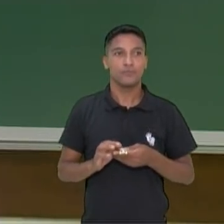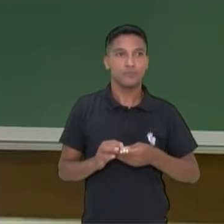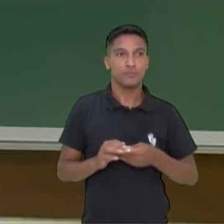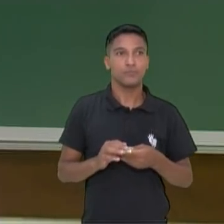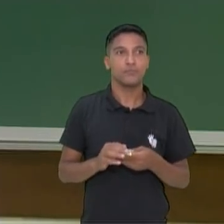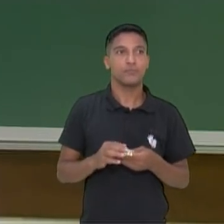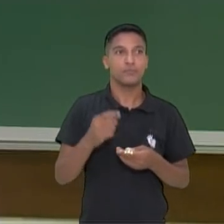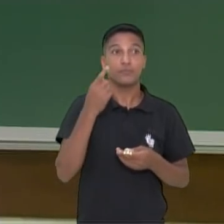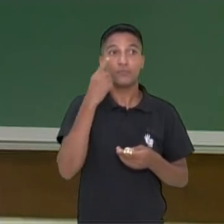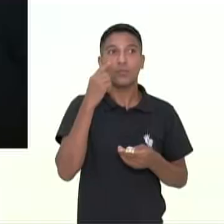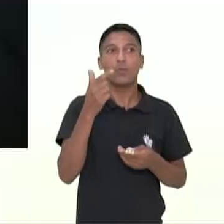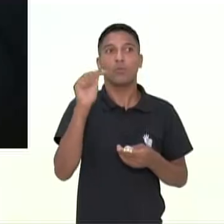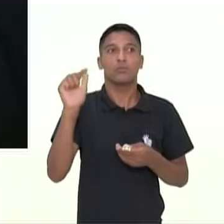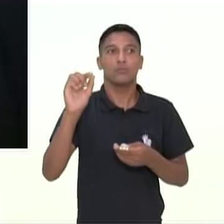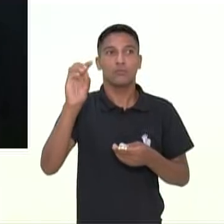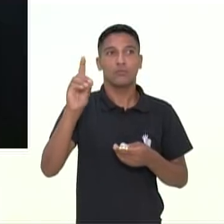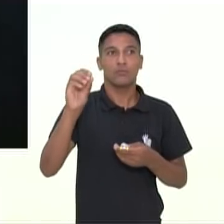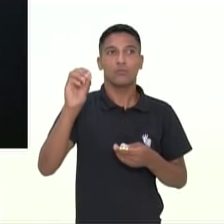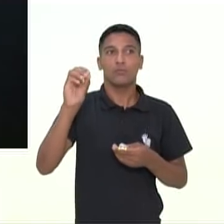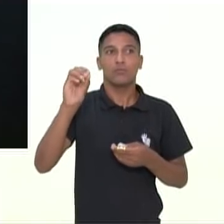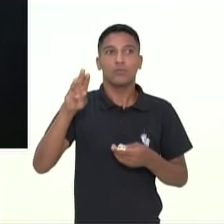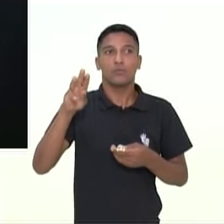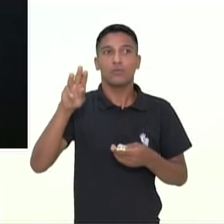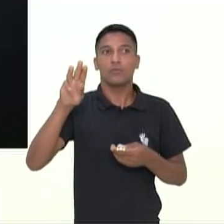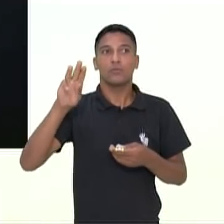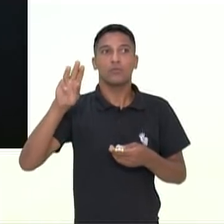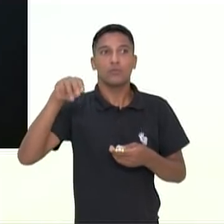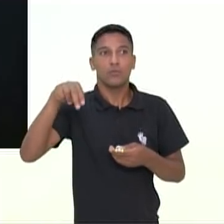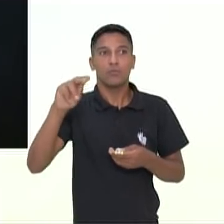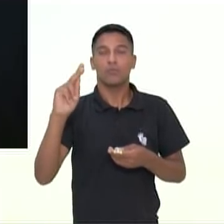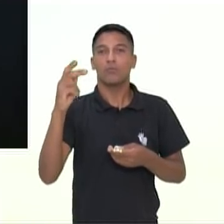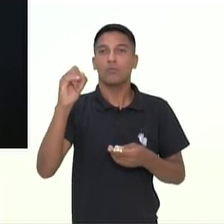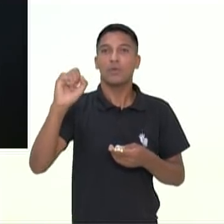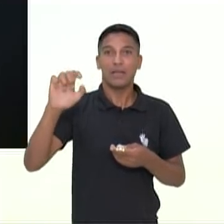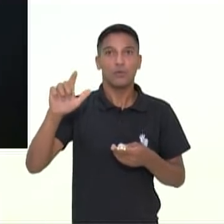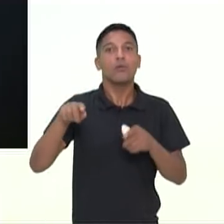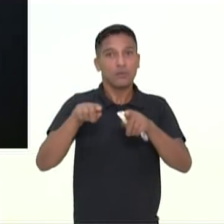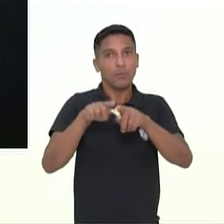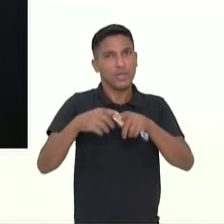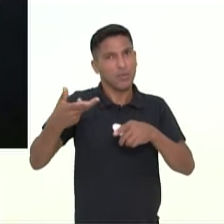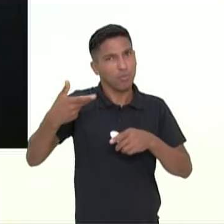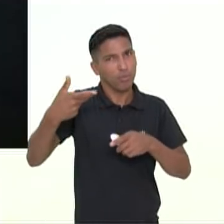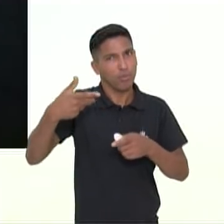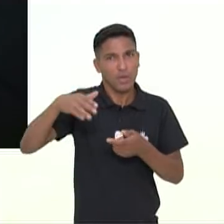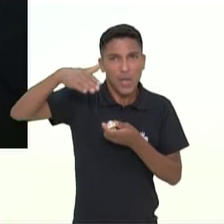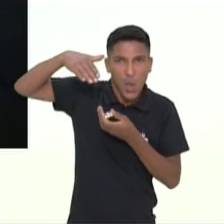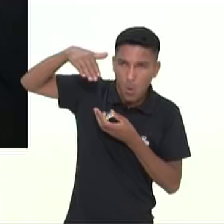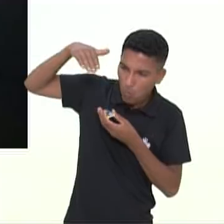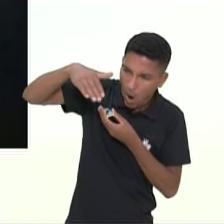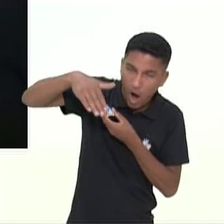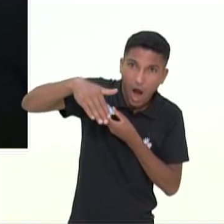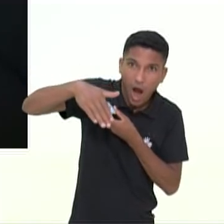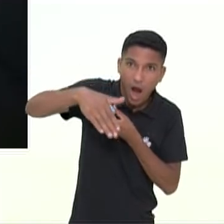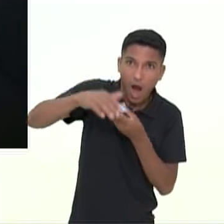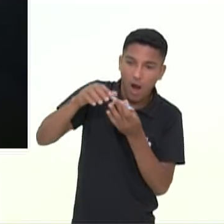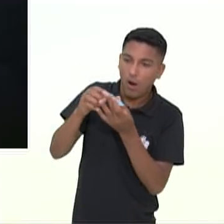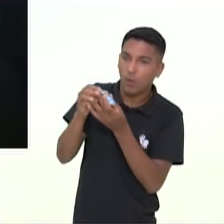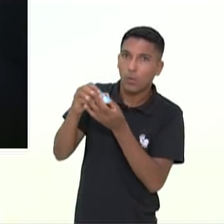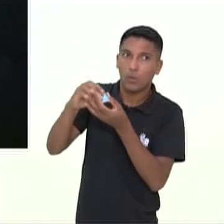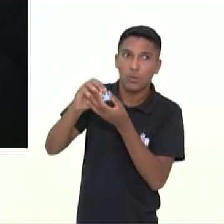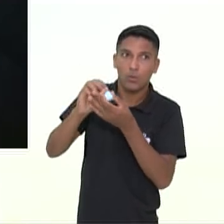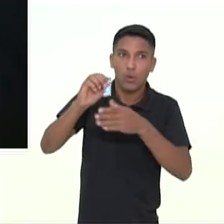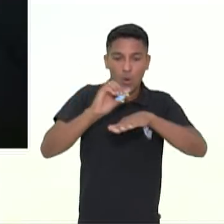O downhill slide é a descida de ladeiras também em alta velocidade, mas realizando manobras